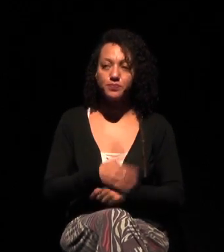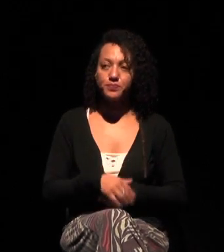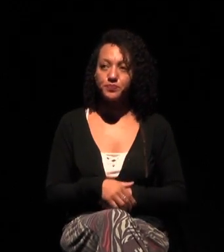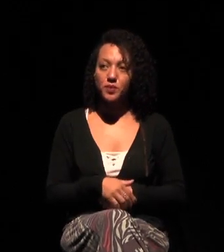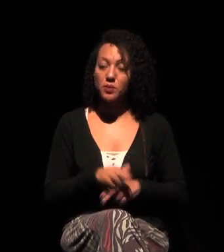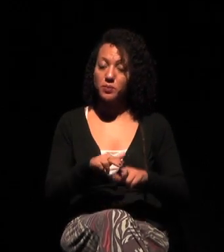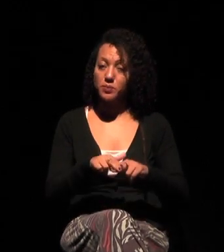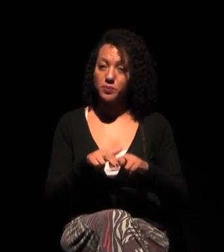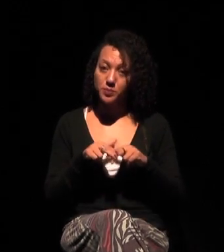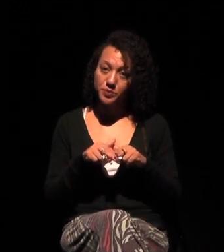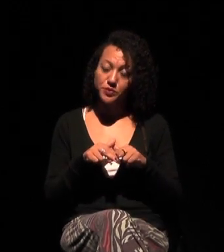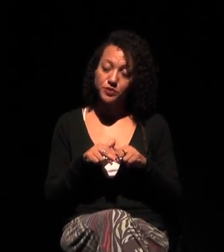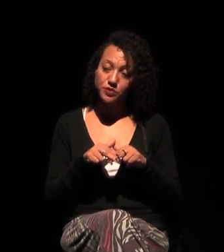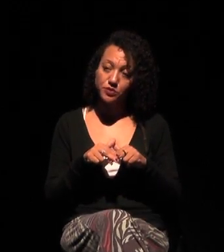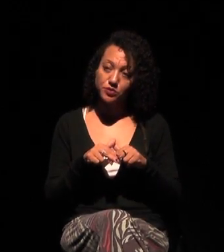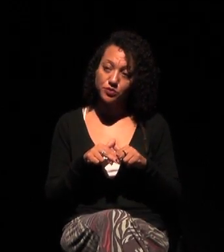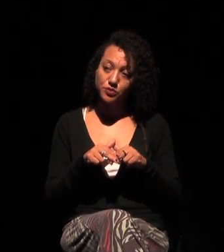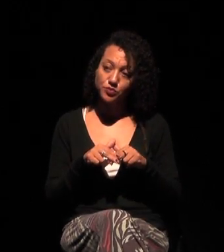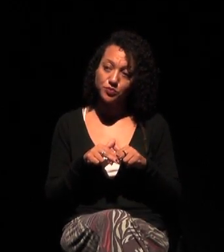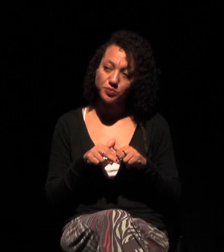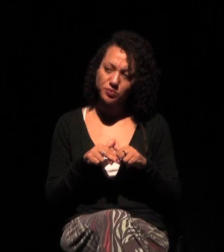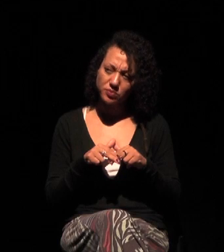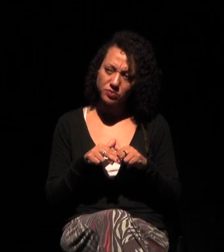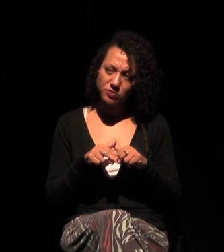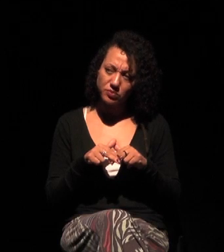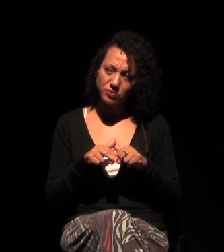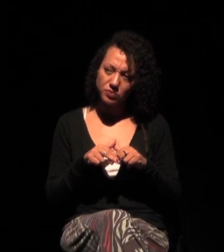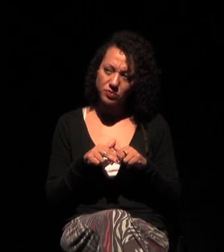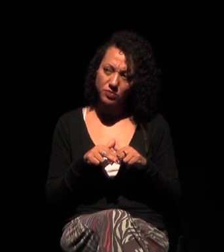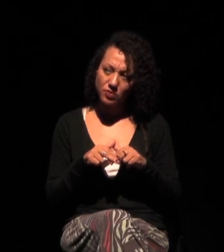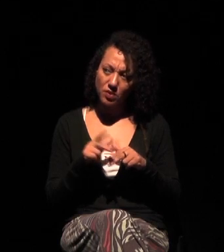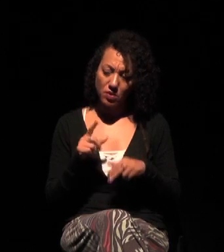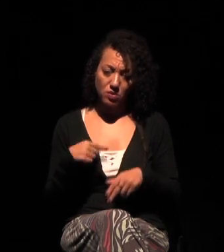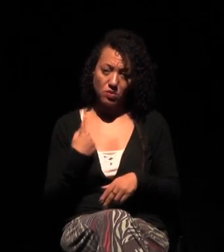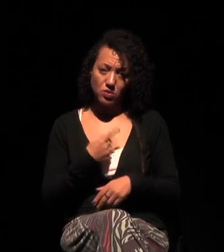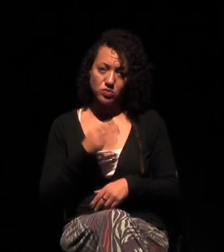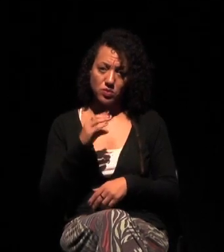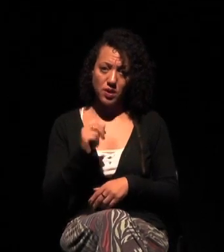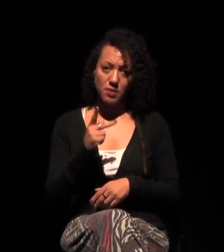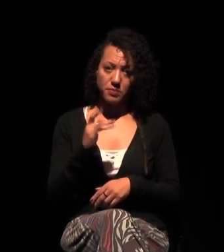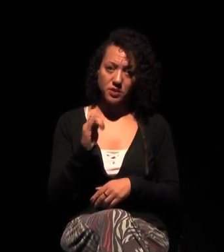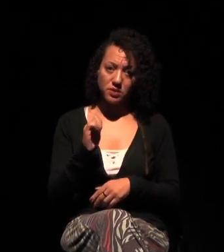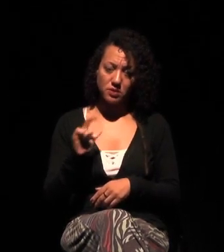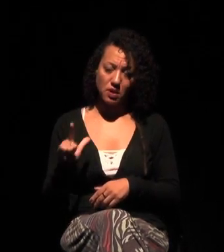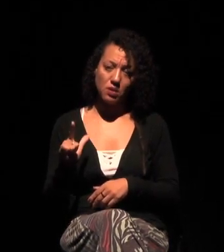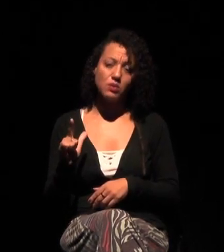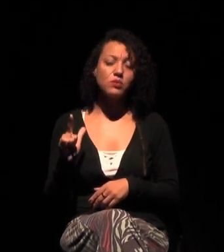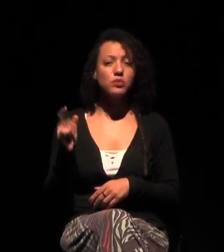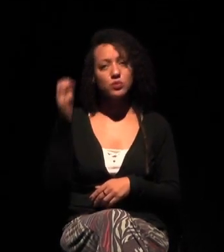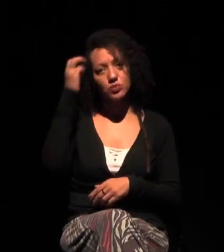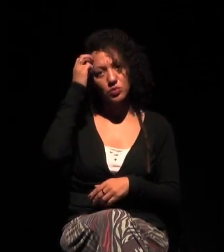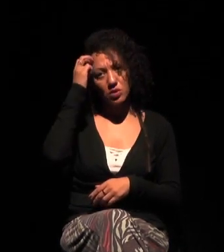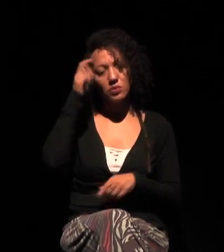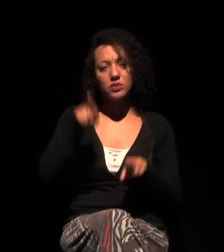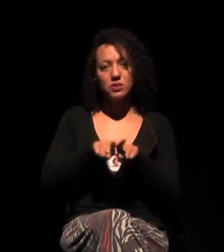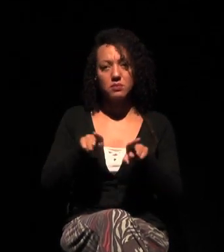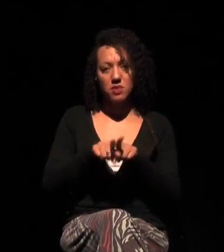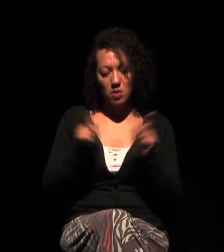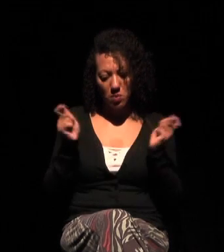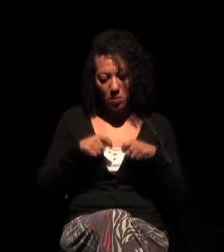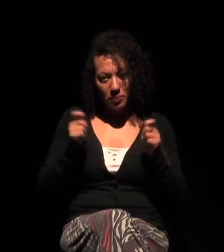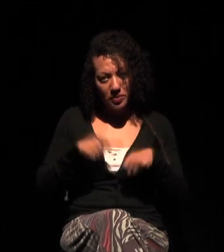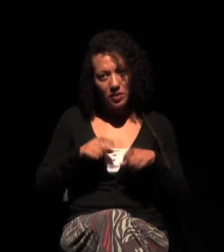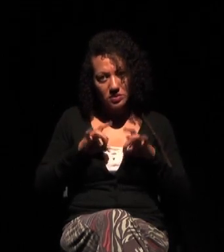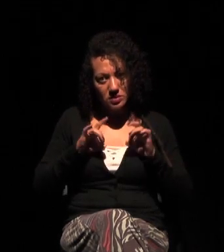independentemente da nossa do nosso capital cultural das nossas competências específicas não